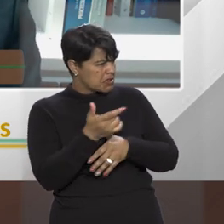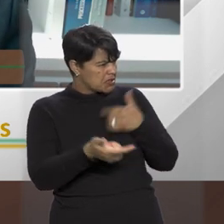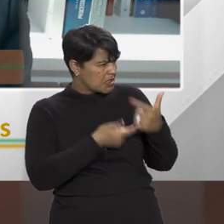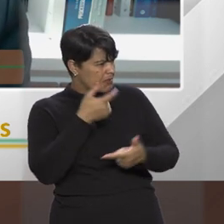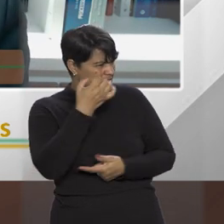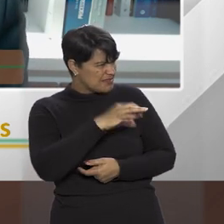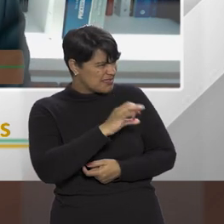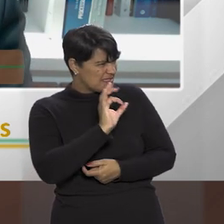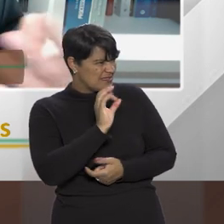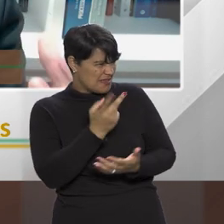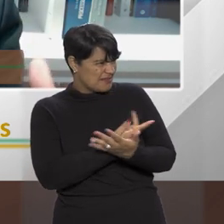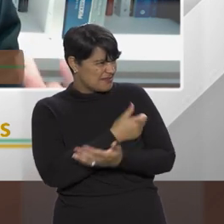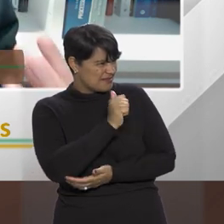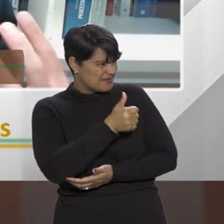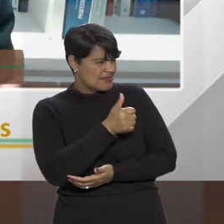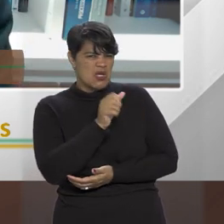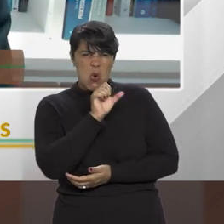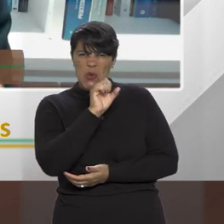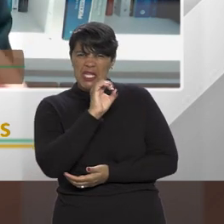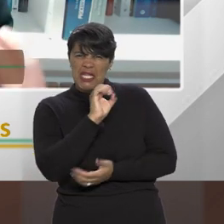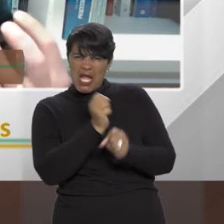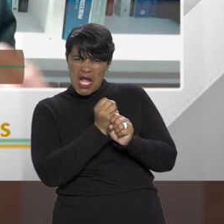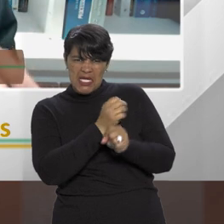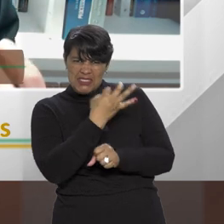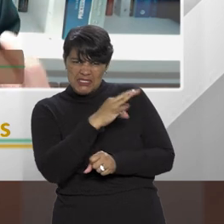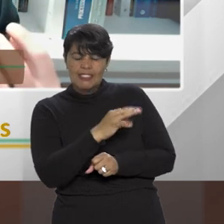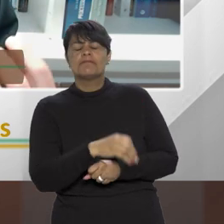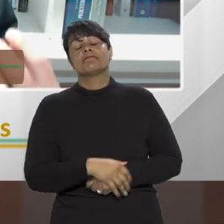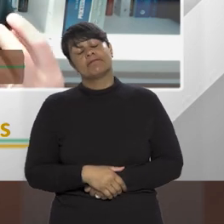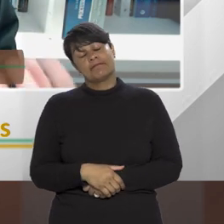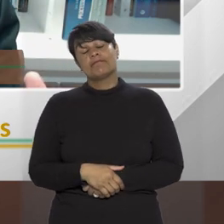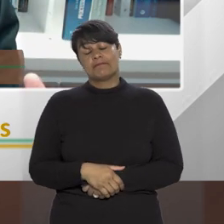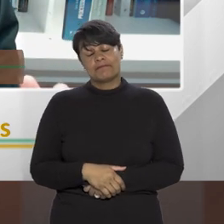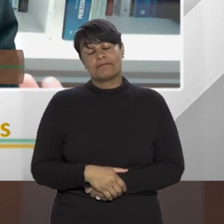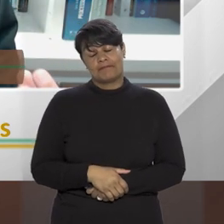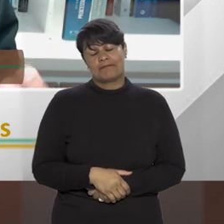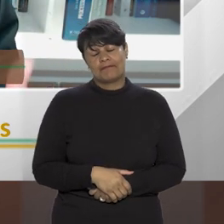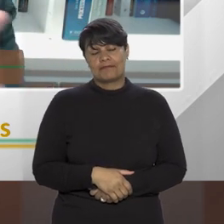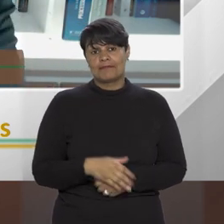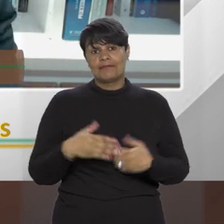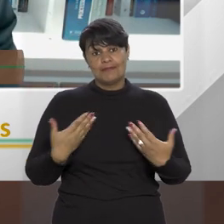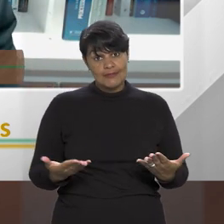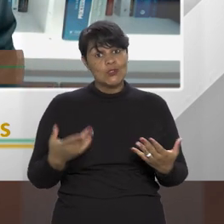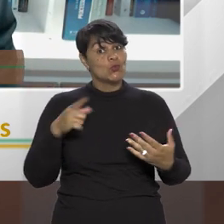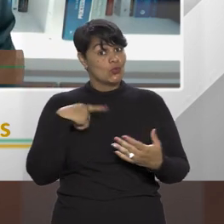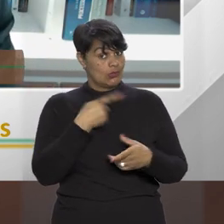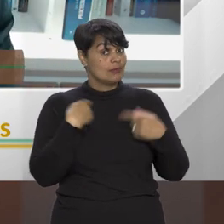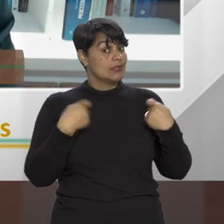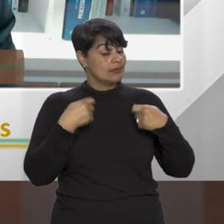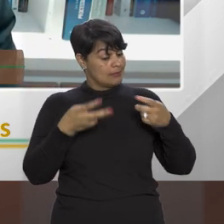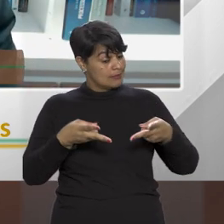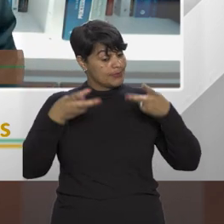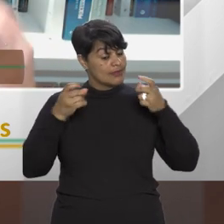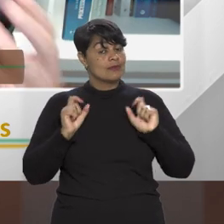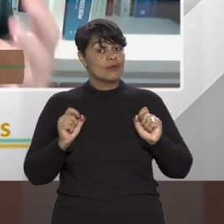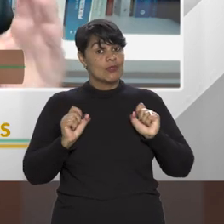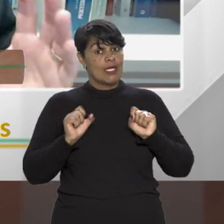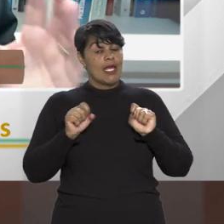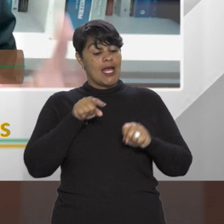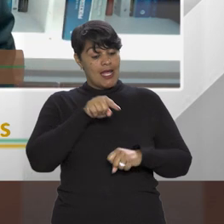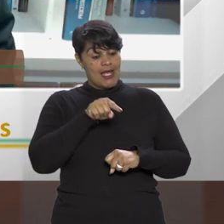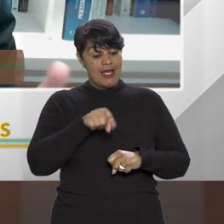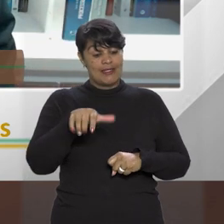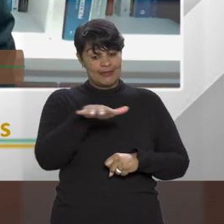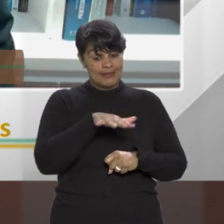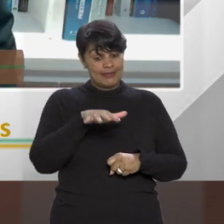Então, é interessante que a gente possa perceber que o sistema está nos dizendo, olha, pense em outras portas. Talvez